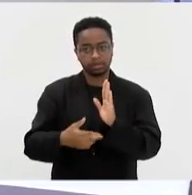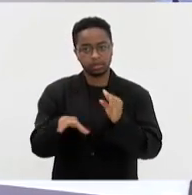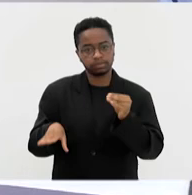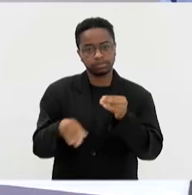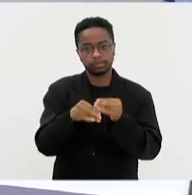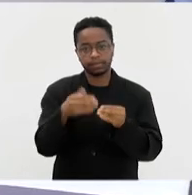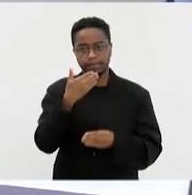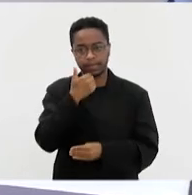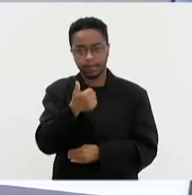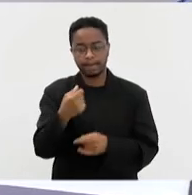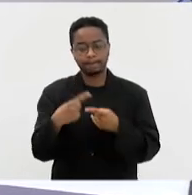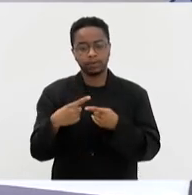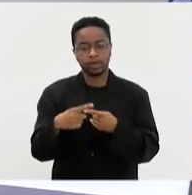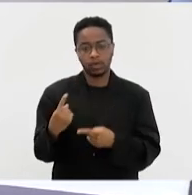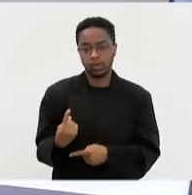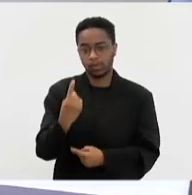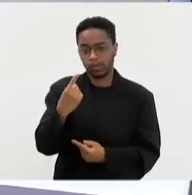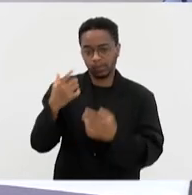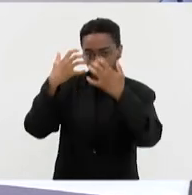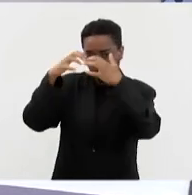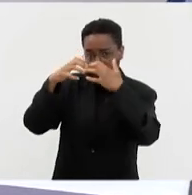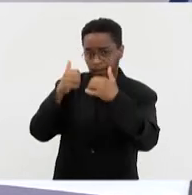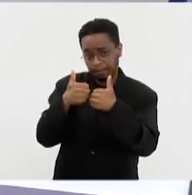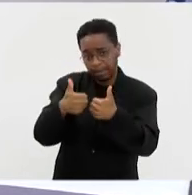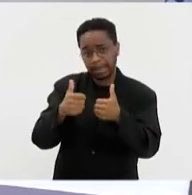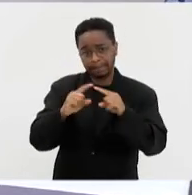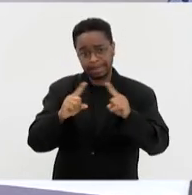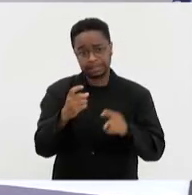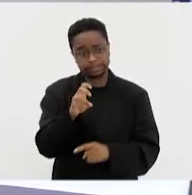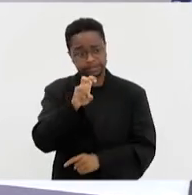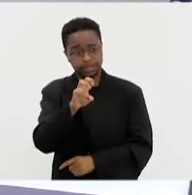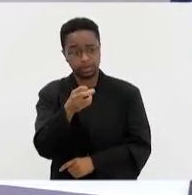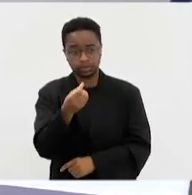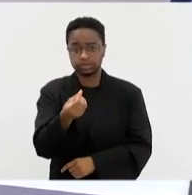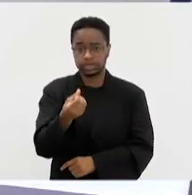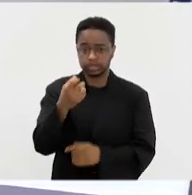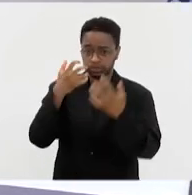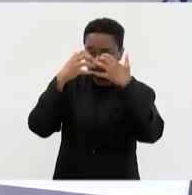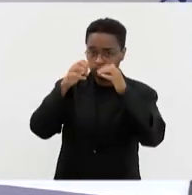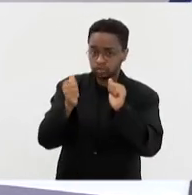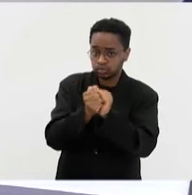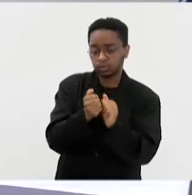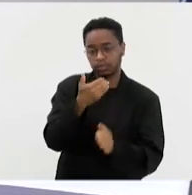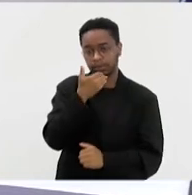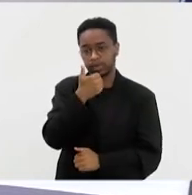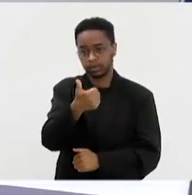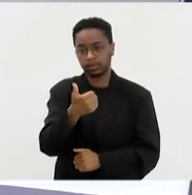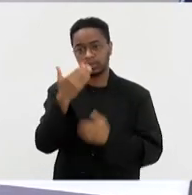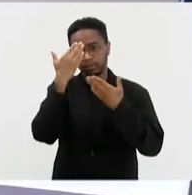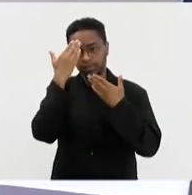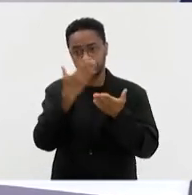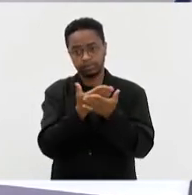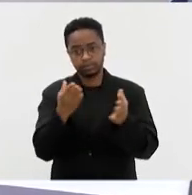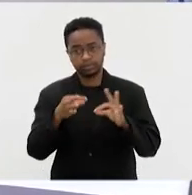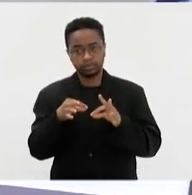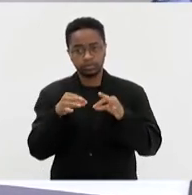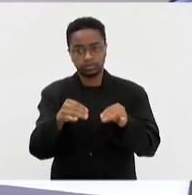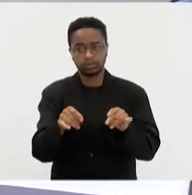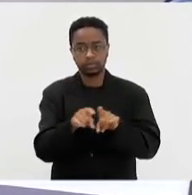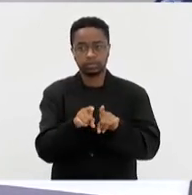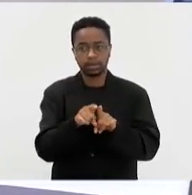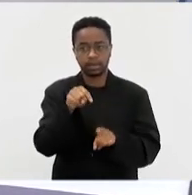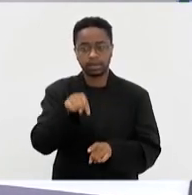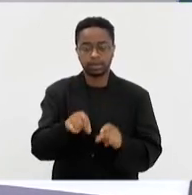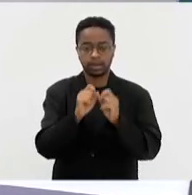Uma cabeça pensa bem, 5, 4, 3, 6, pensa melhor ainda. Então, obrigado pela oportunidade de ser relator aqui, a casa que